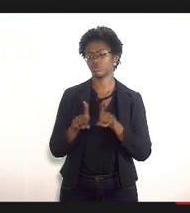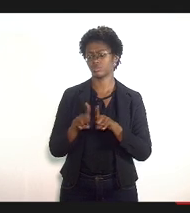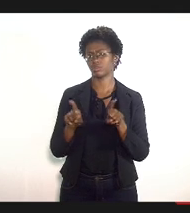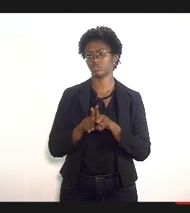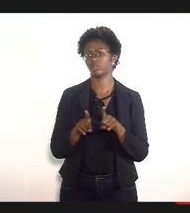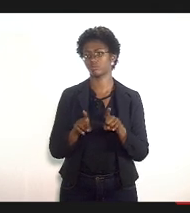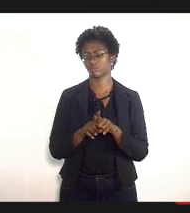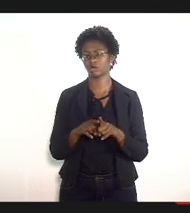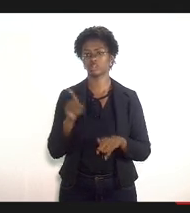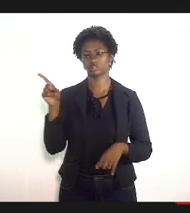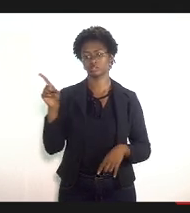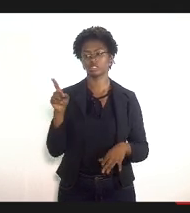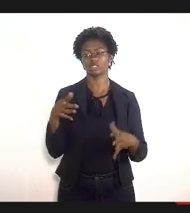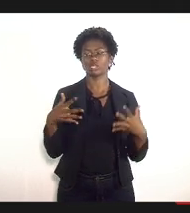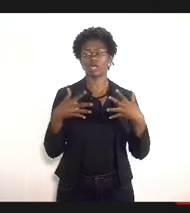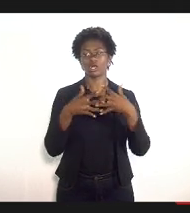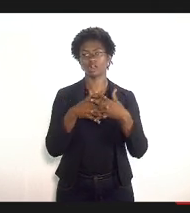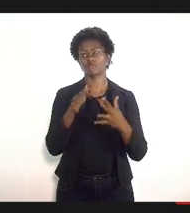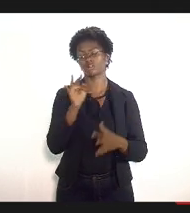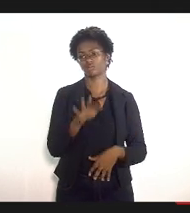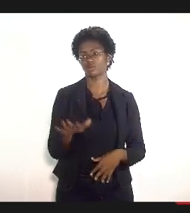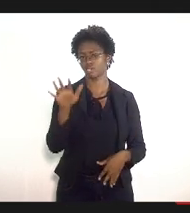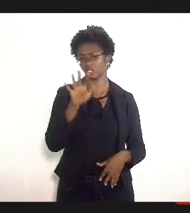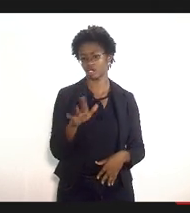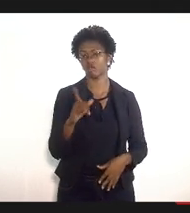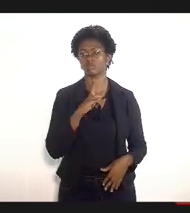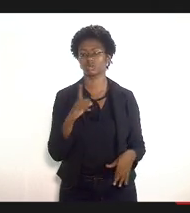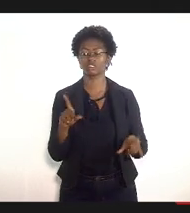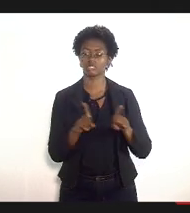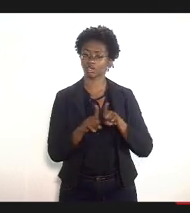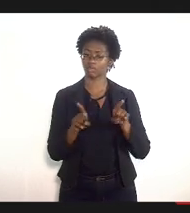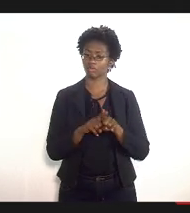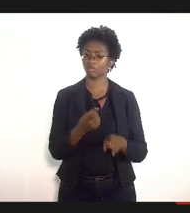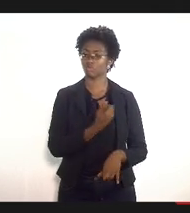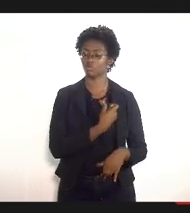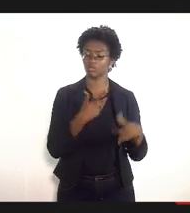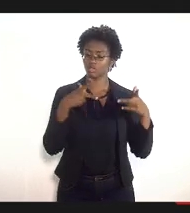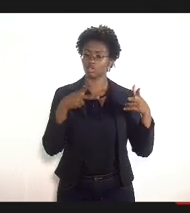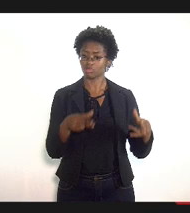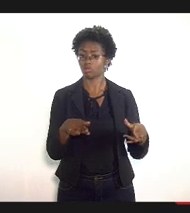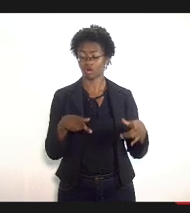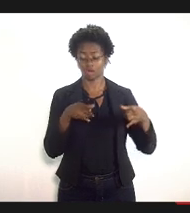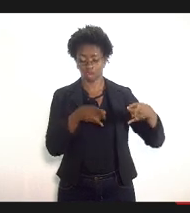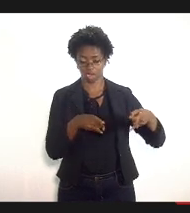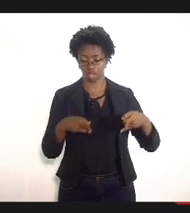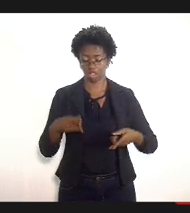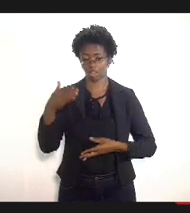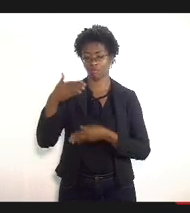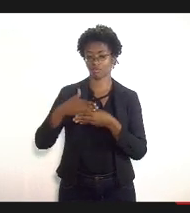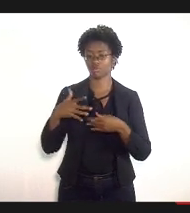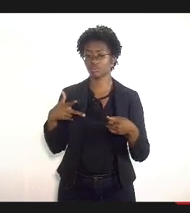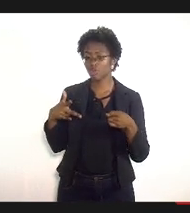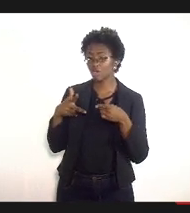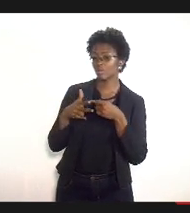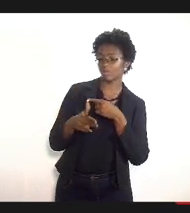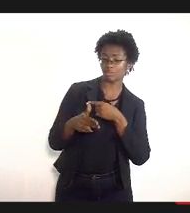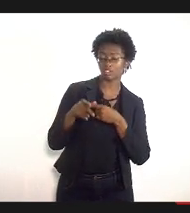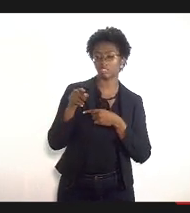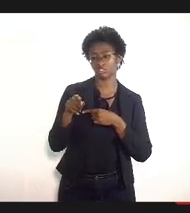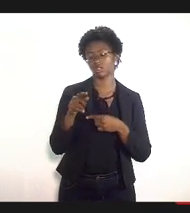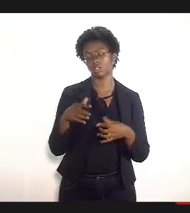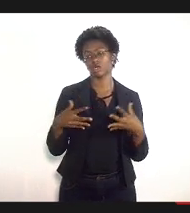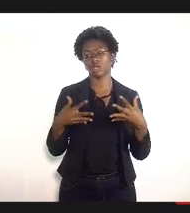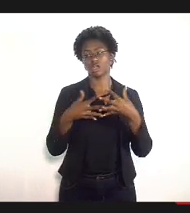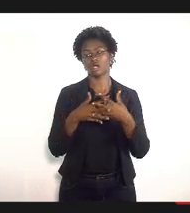são atendidas pela rede federal. E nós temos esse mesmo número de leitos fechados ou impedidos na rede